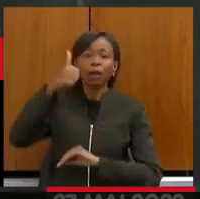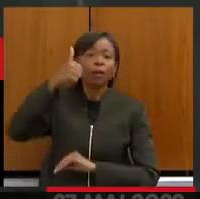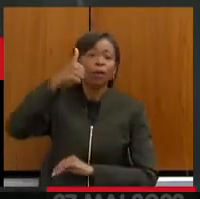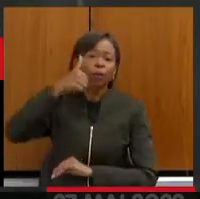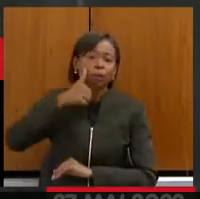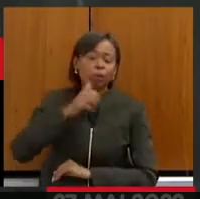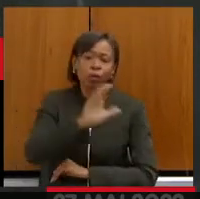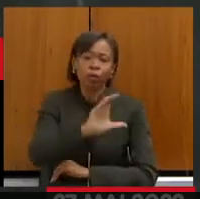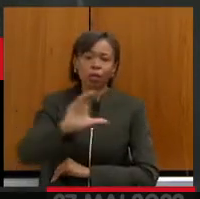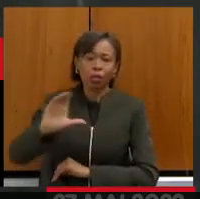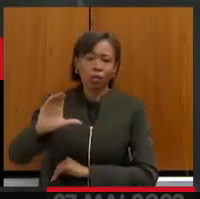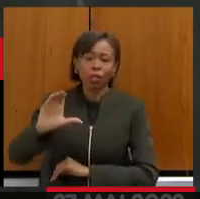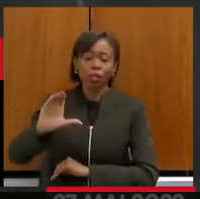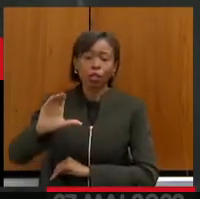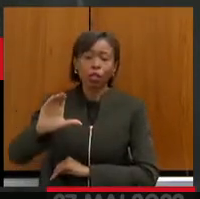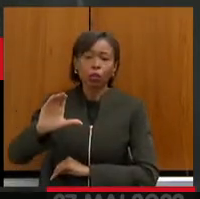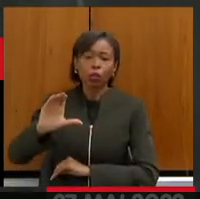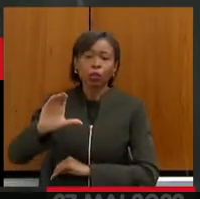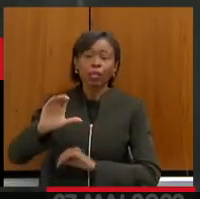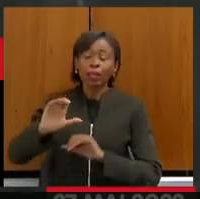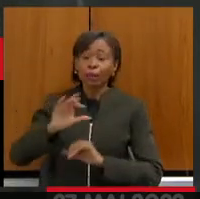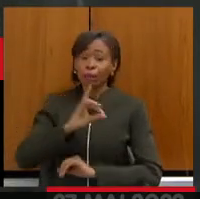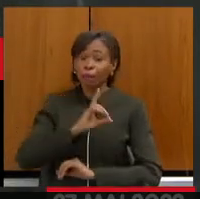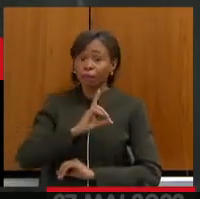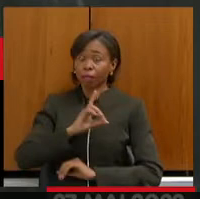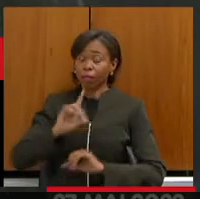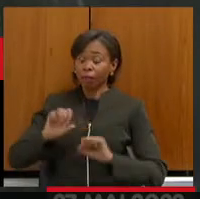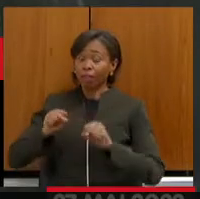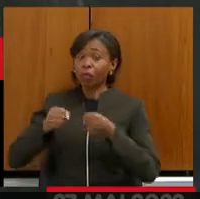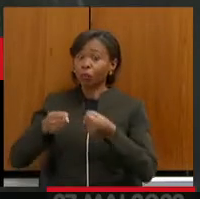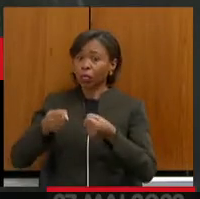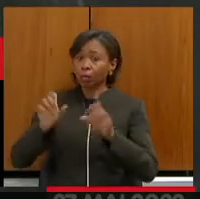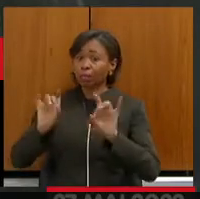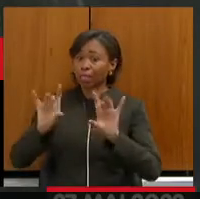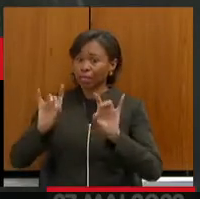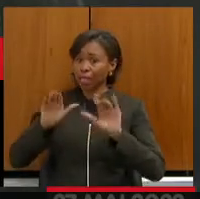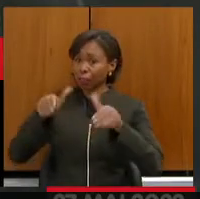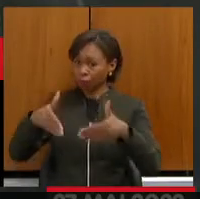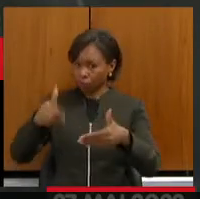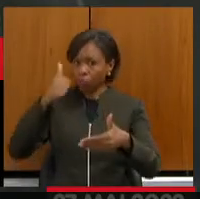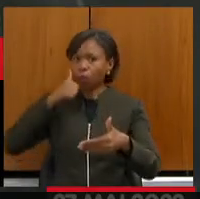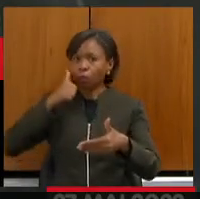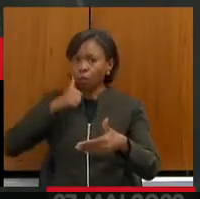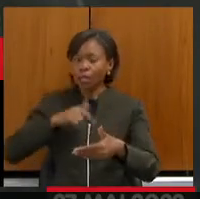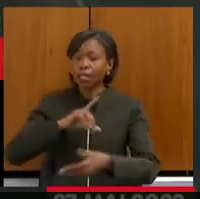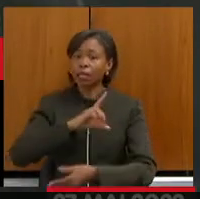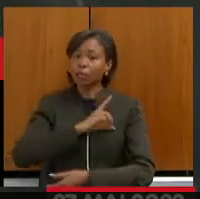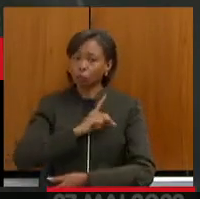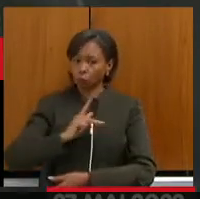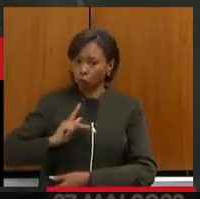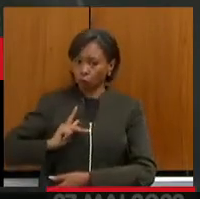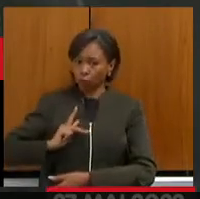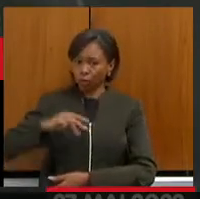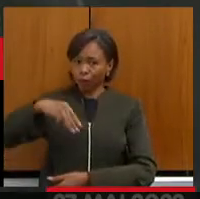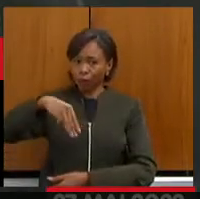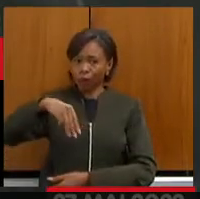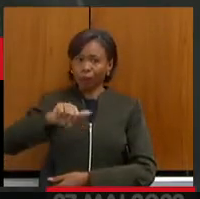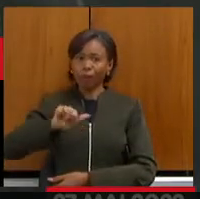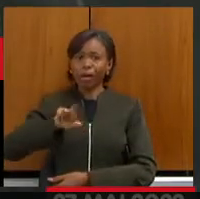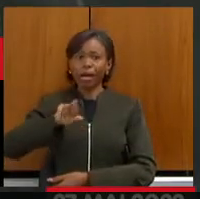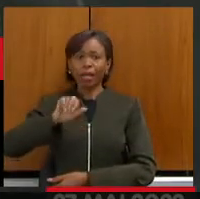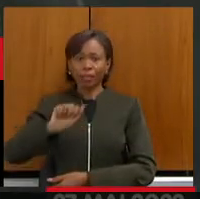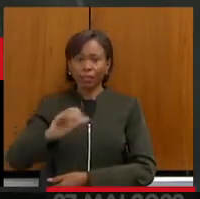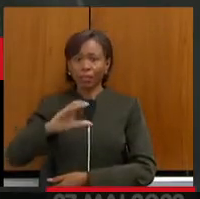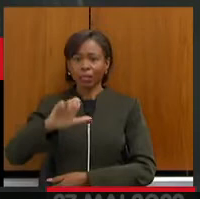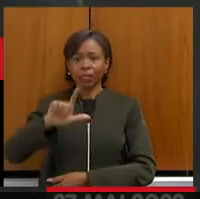da Defensoria especializada na defesa dos direitos da mulher em situação de violência a defensora pública Maria Célia que a que representa a